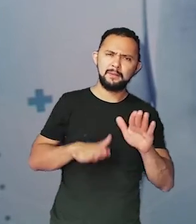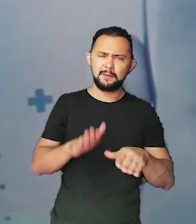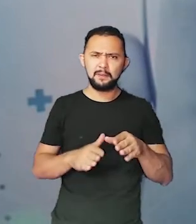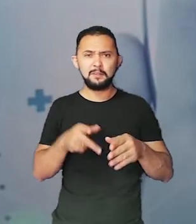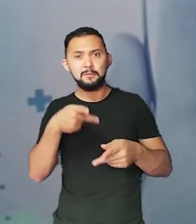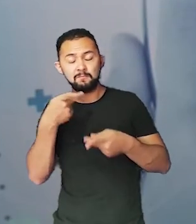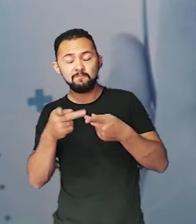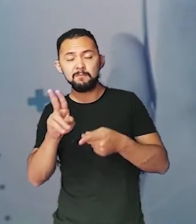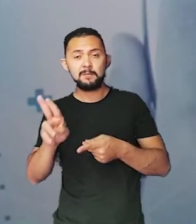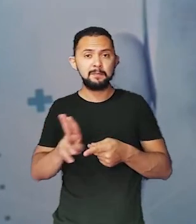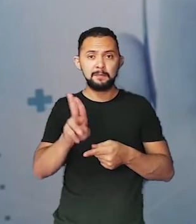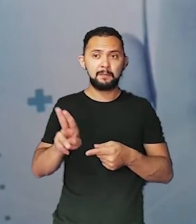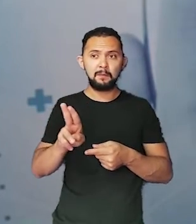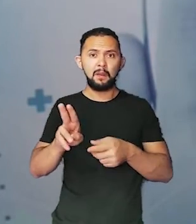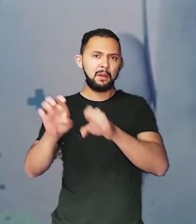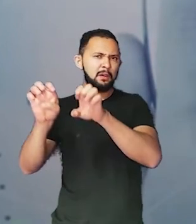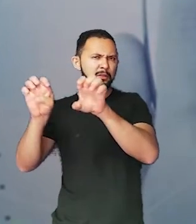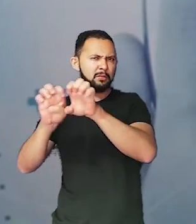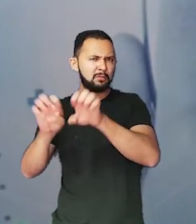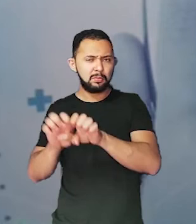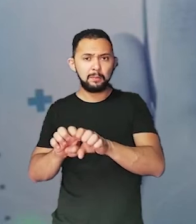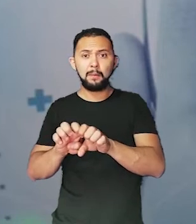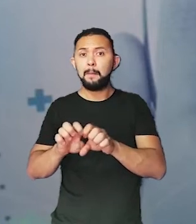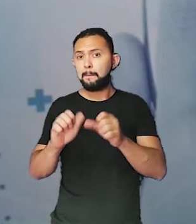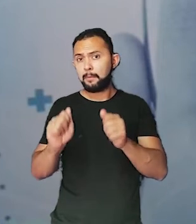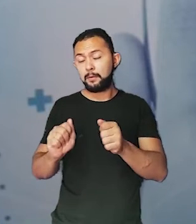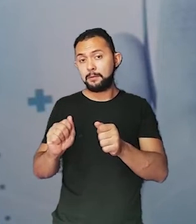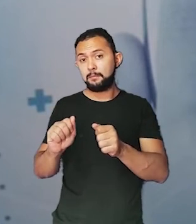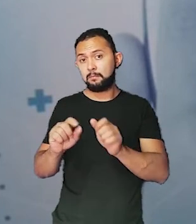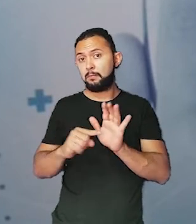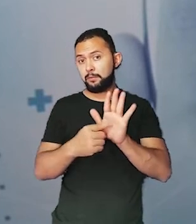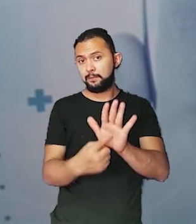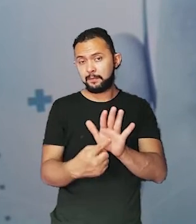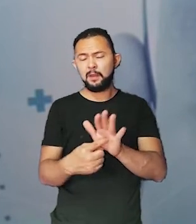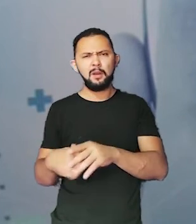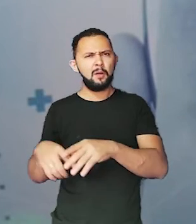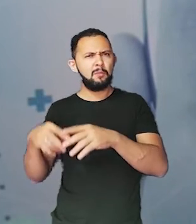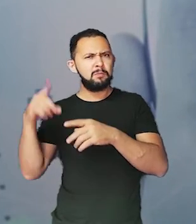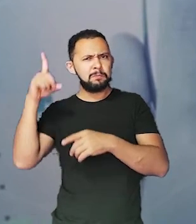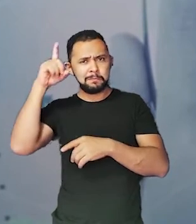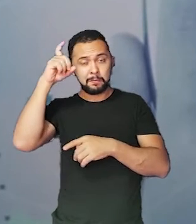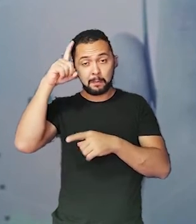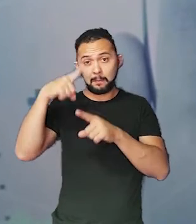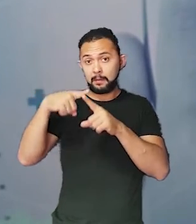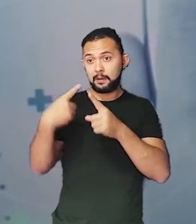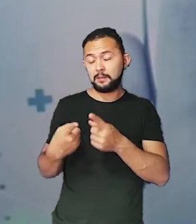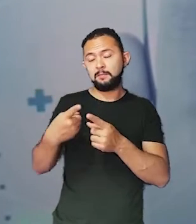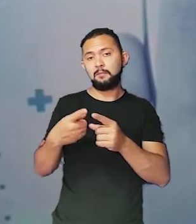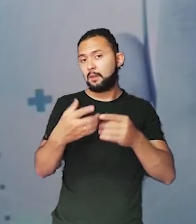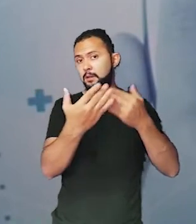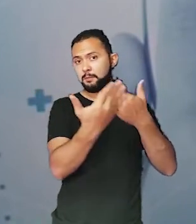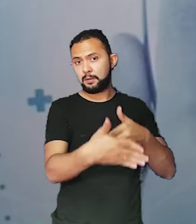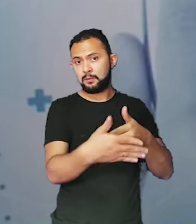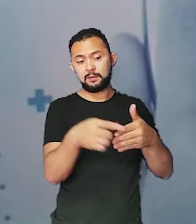nosso uso, aparecem construções bem mais complexas, né? Mas nos editais, eles não vão colocar essas coisas assim tão complexas. Eles querem que